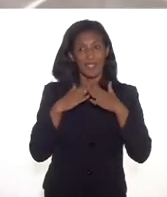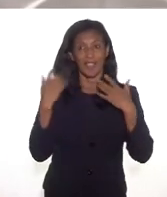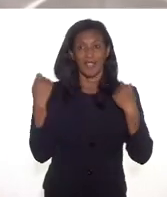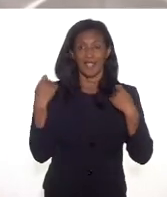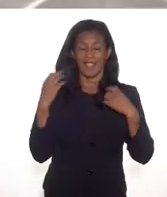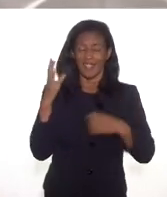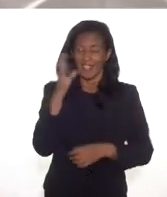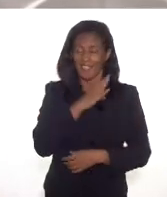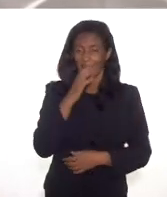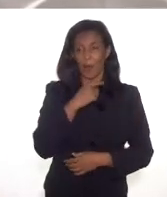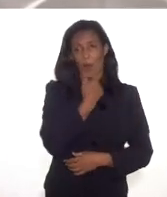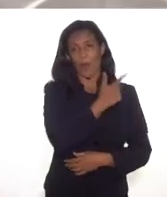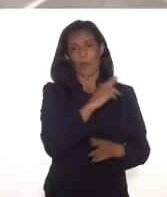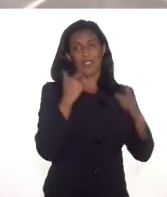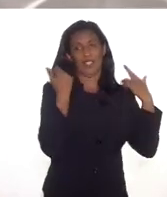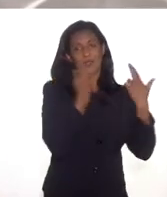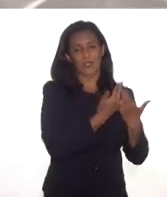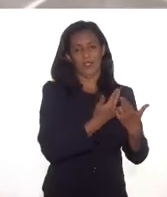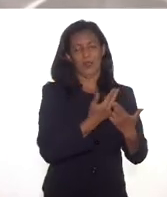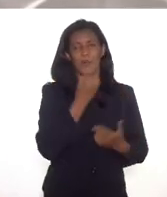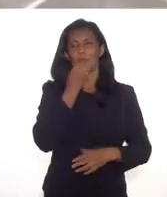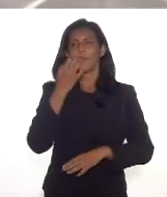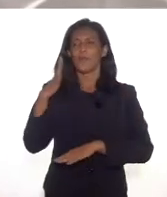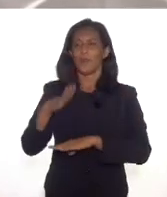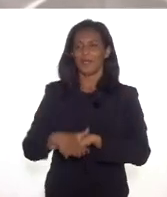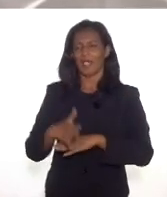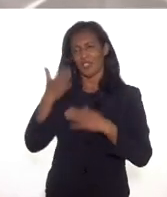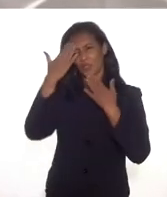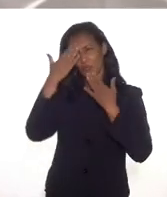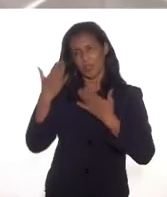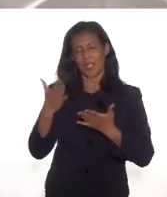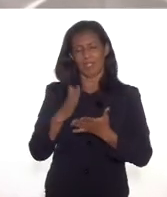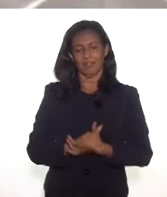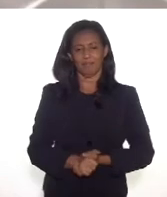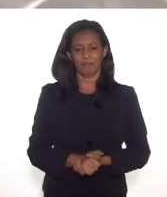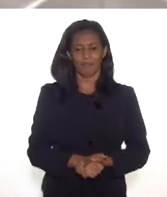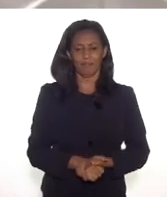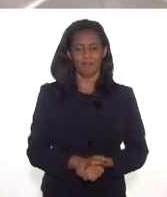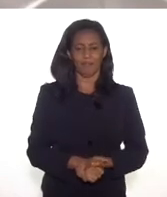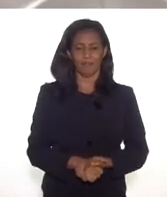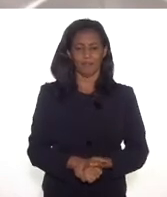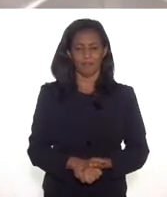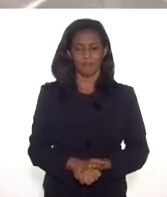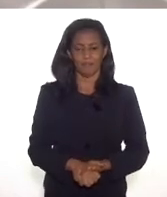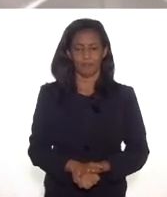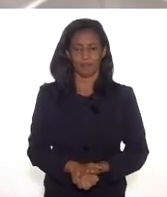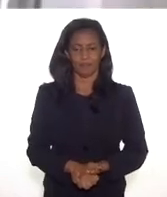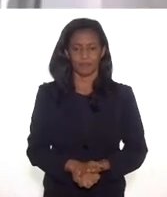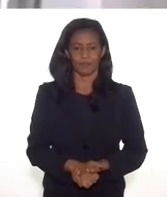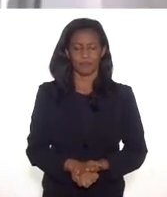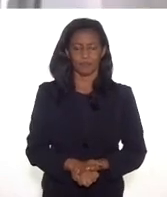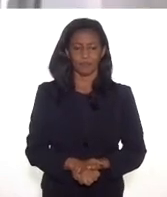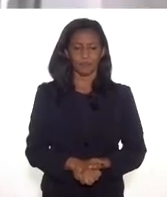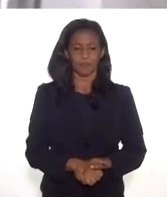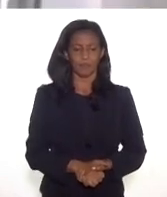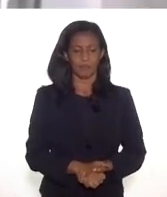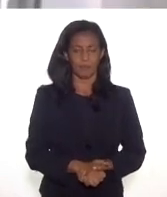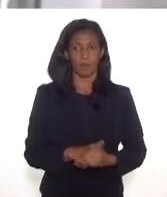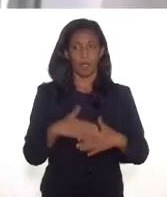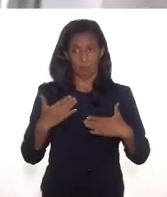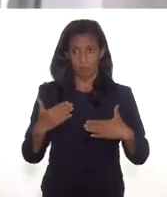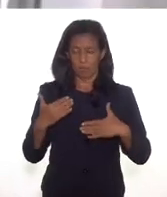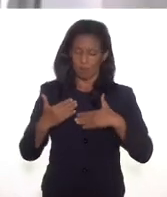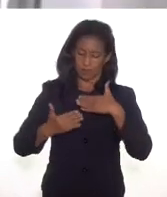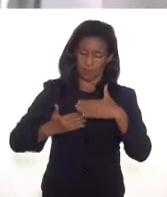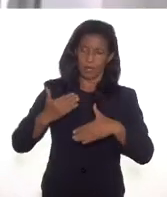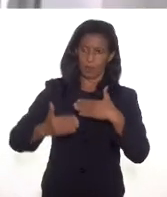de outra reunião. Uma boa Obrigado. Tarde. Obrigada mais uma vez, deputado Dionísio Lins. Deputado Dionísio Lins, dando sequência à